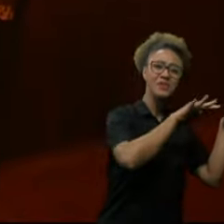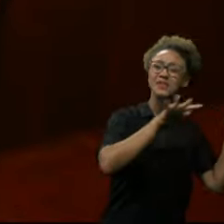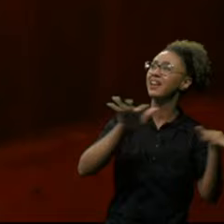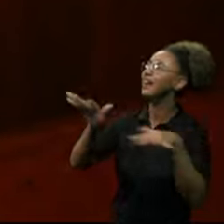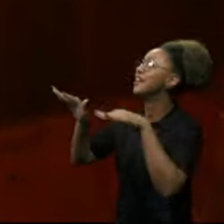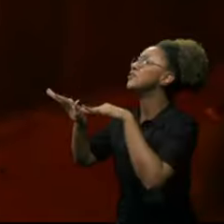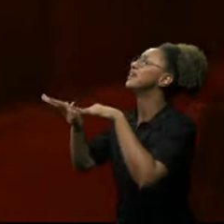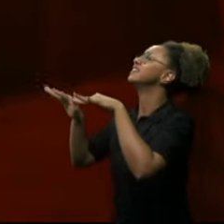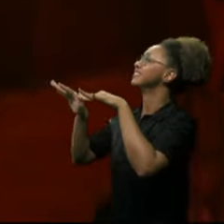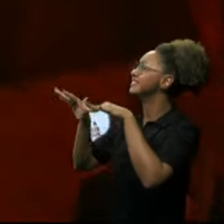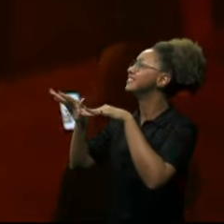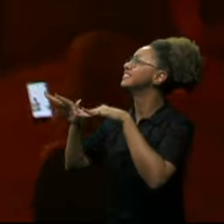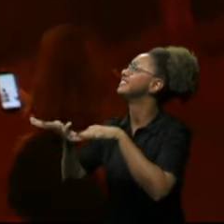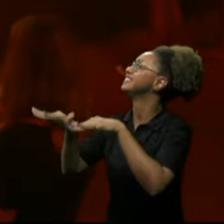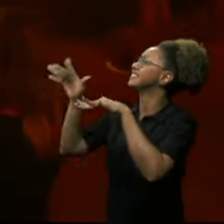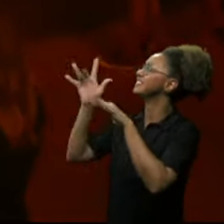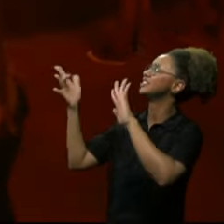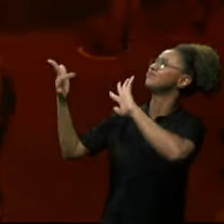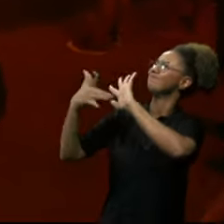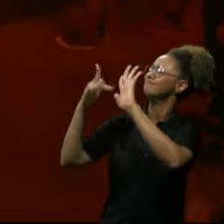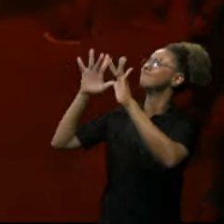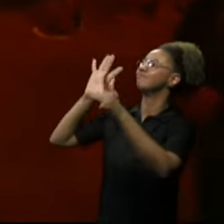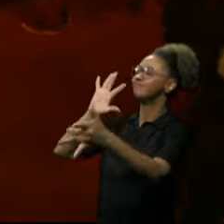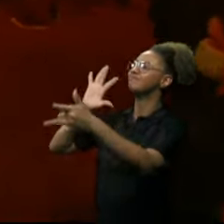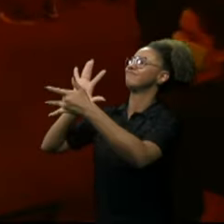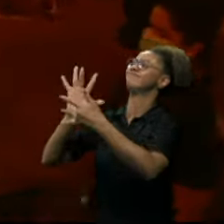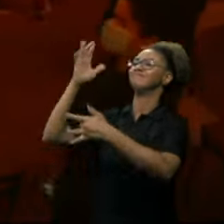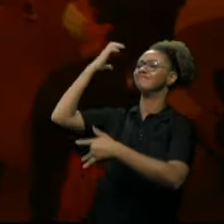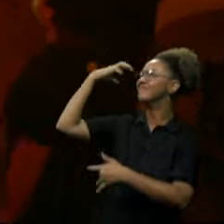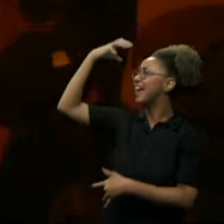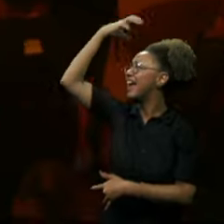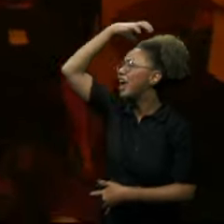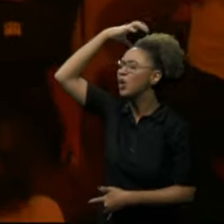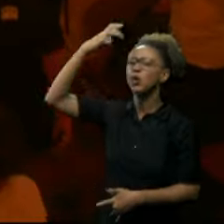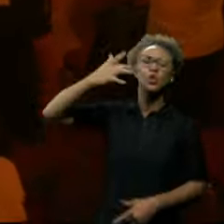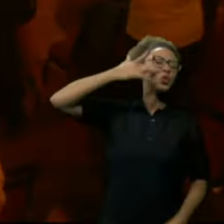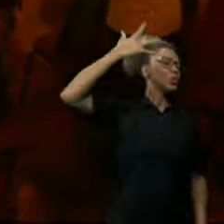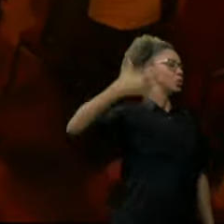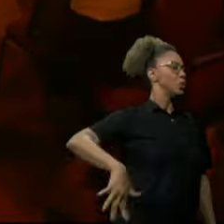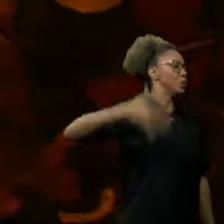a gestante e